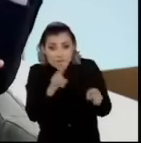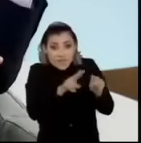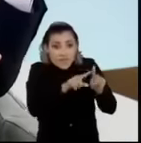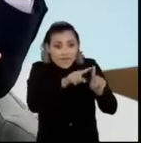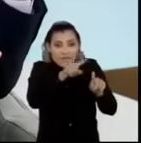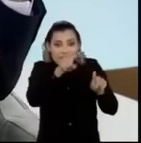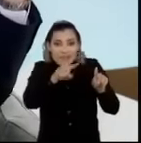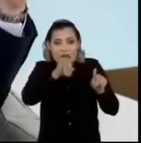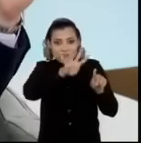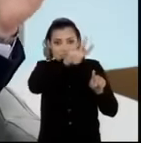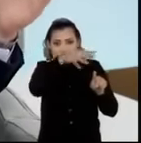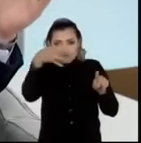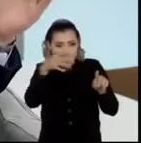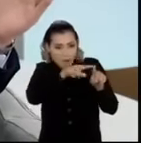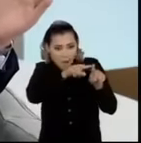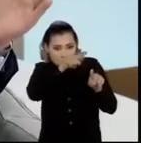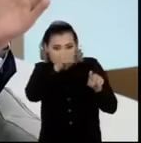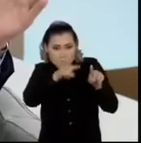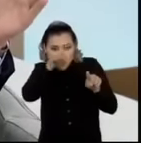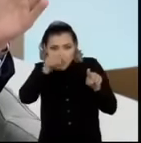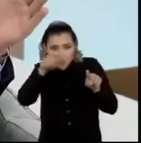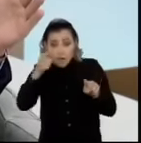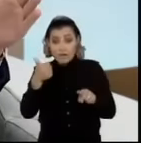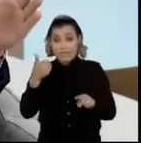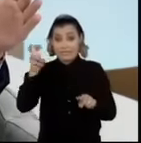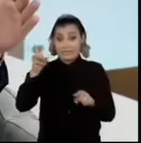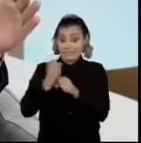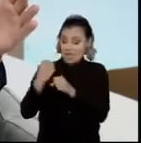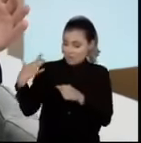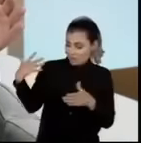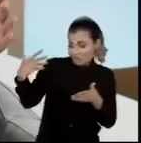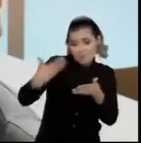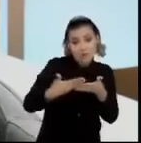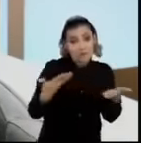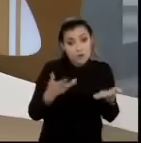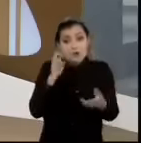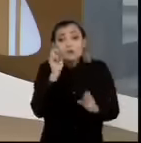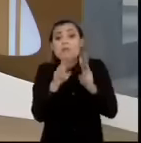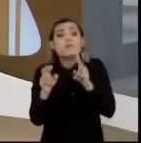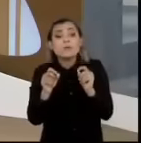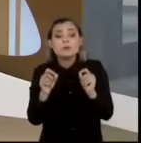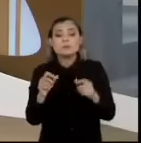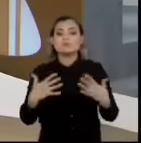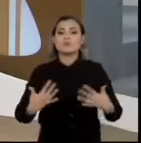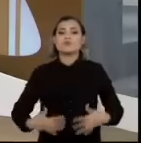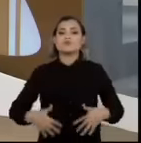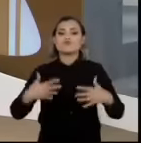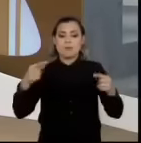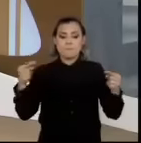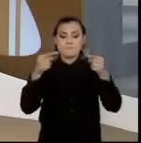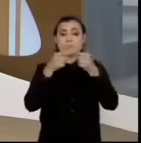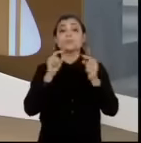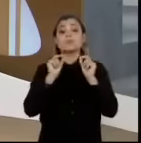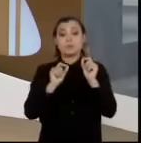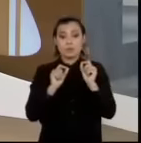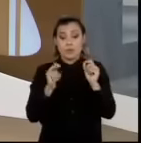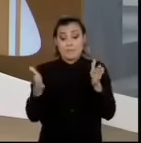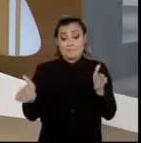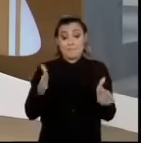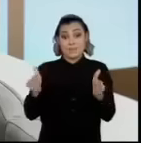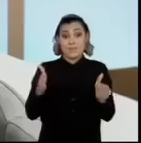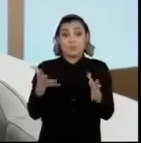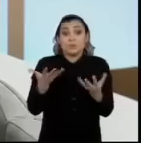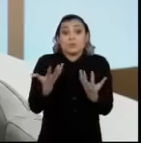de volume de queimadas ao longo dos últimos 15 anos, a gente vê uma coincidência total entre anos